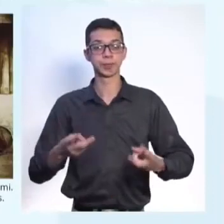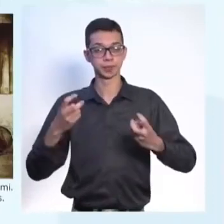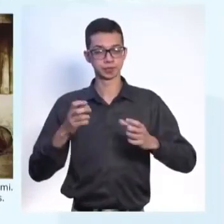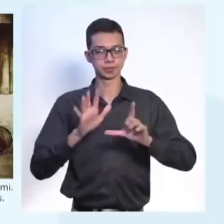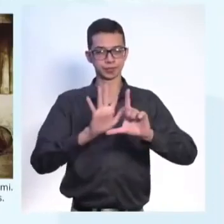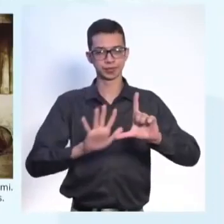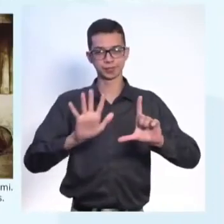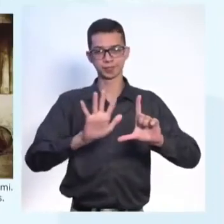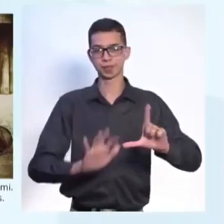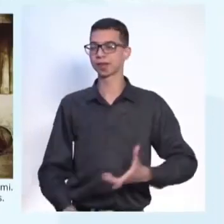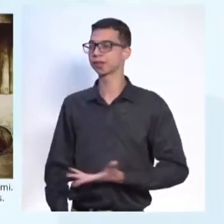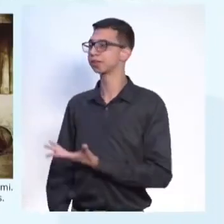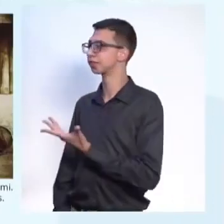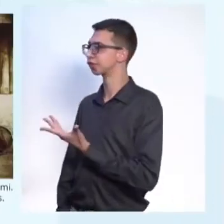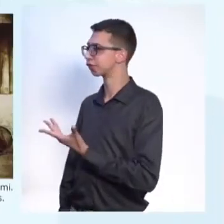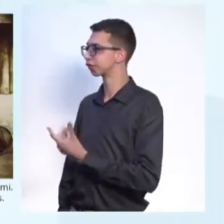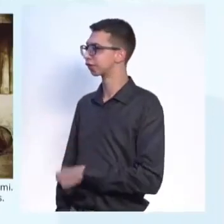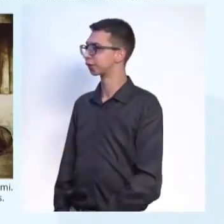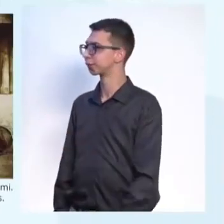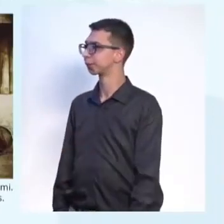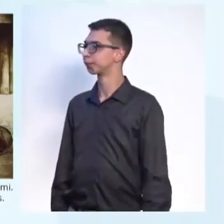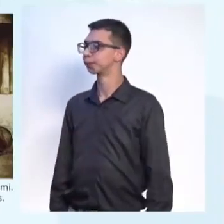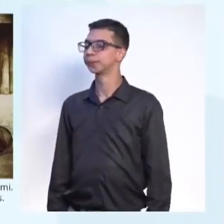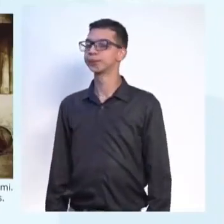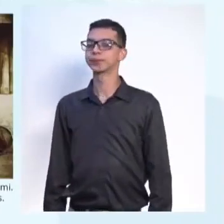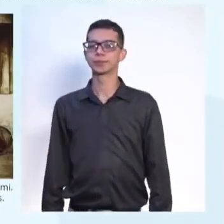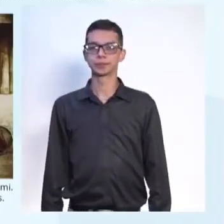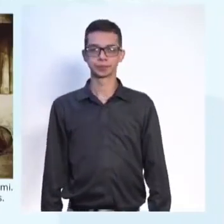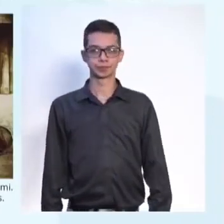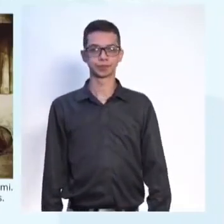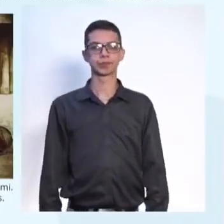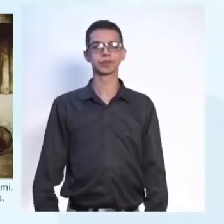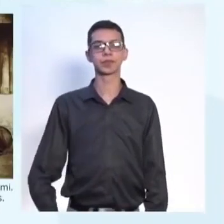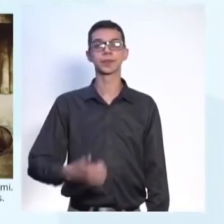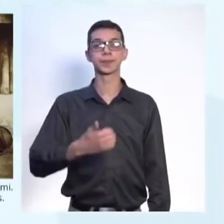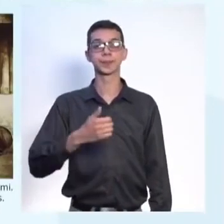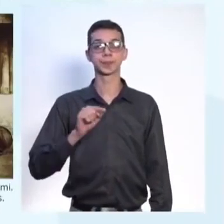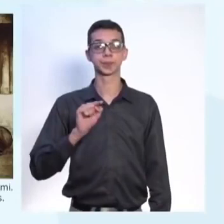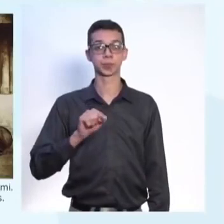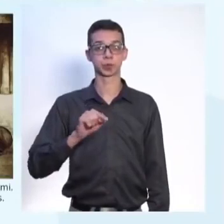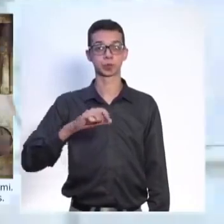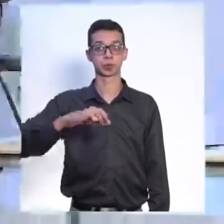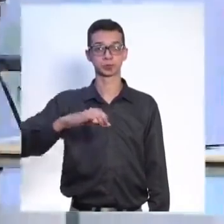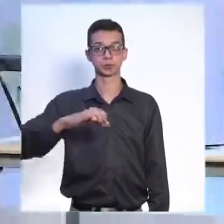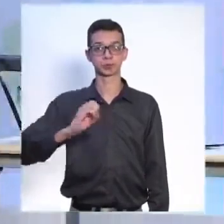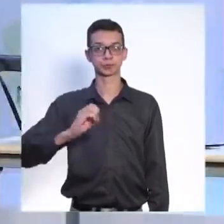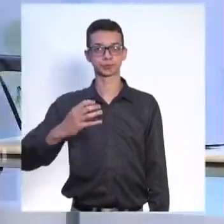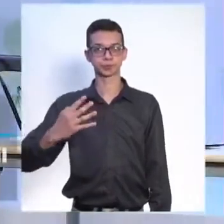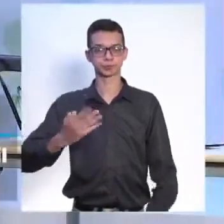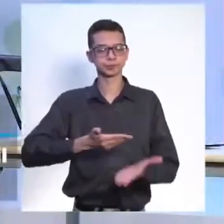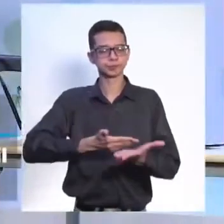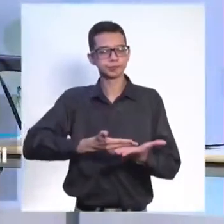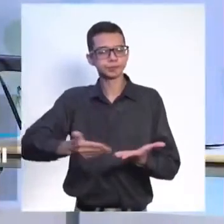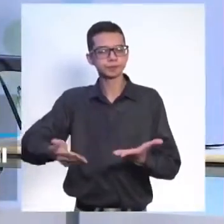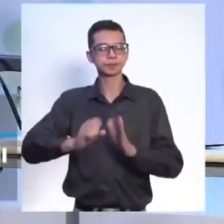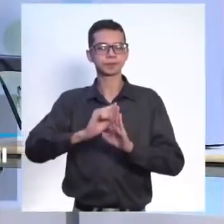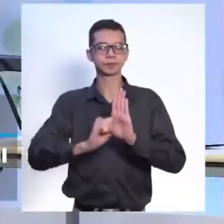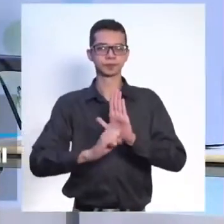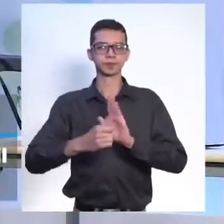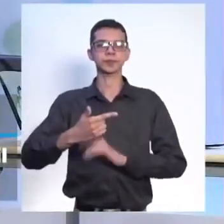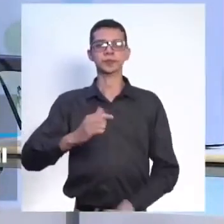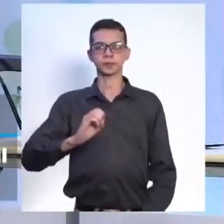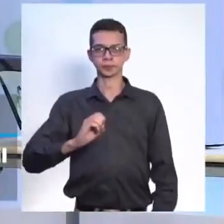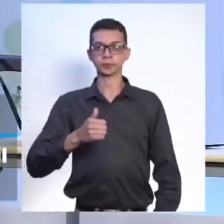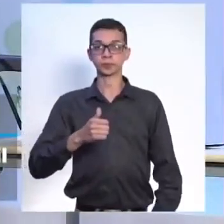uma imagem aí que mostra imigrantes de 1904, começo do século XX. Ok? Vamos então